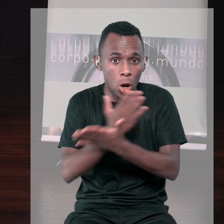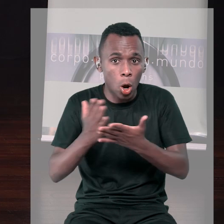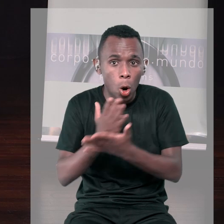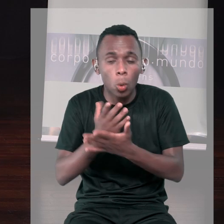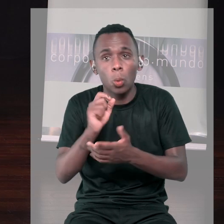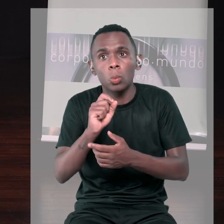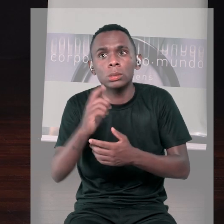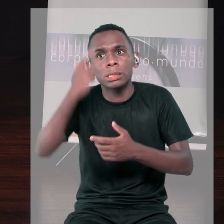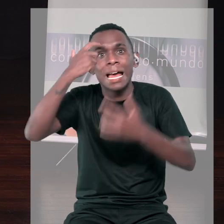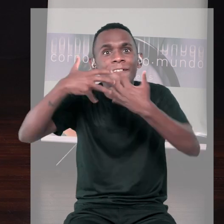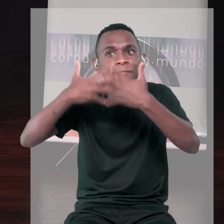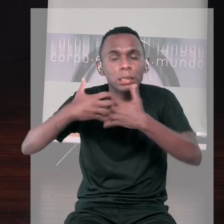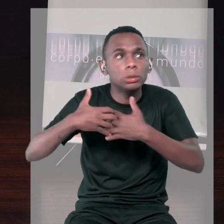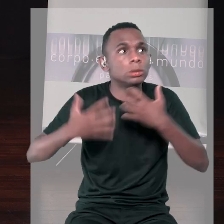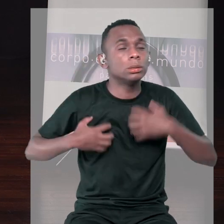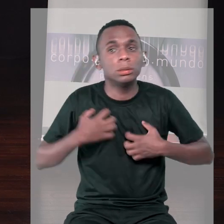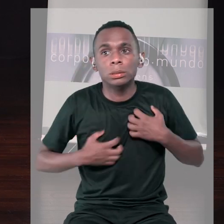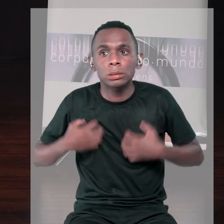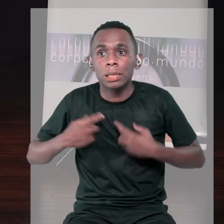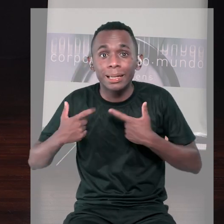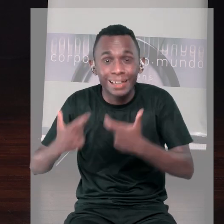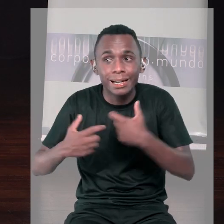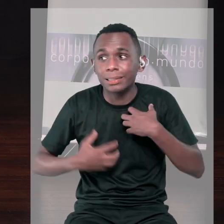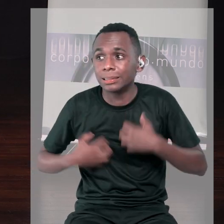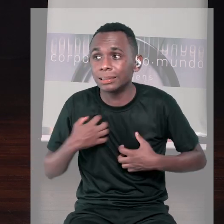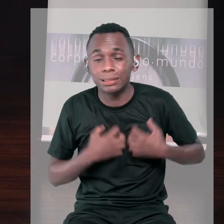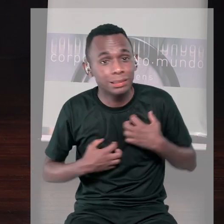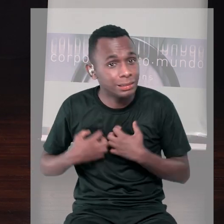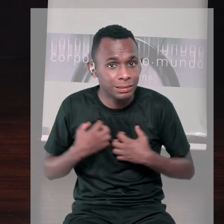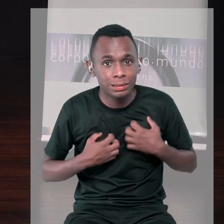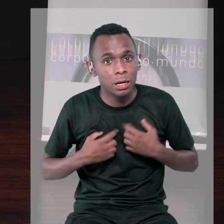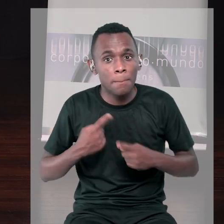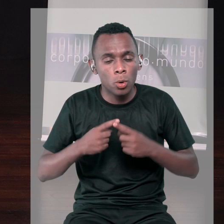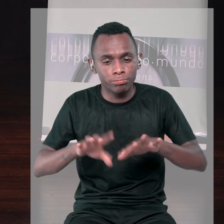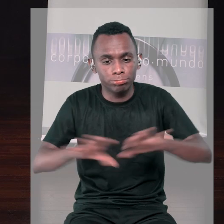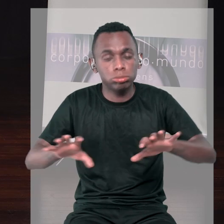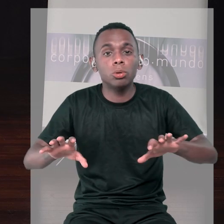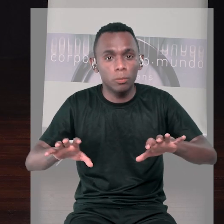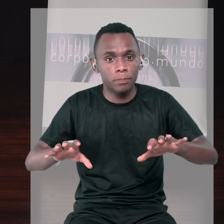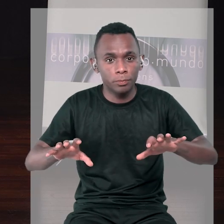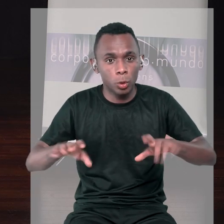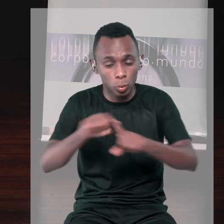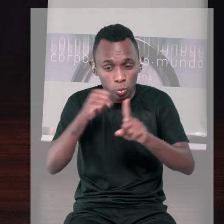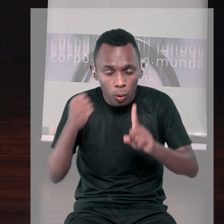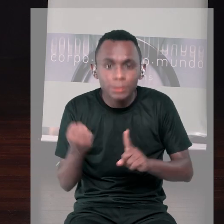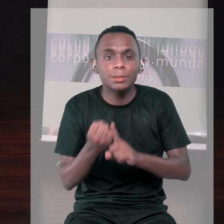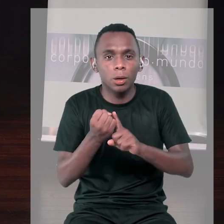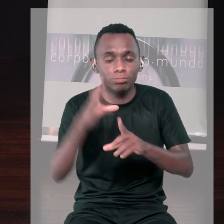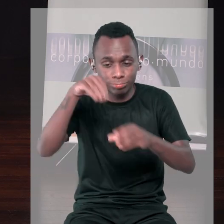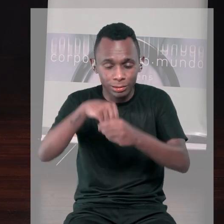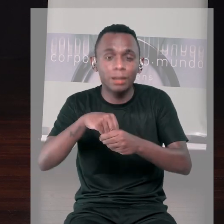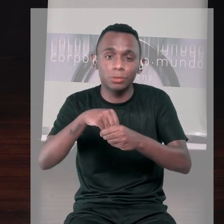os pensadores desde a antiguidade. Né? A ruptura do corpo social, né? A guerra dentro, né, do